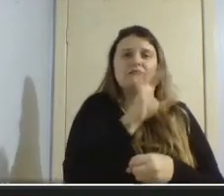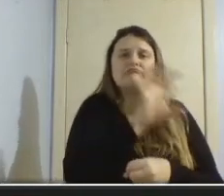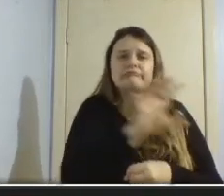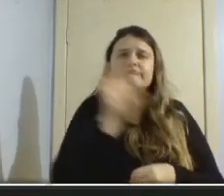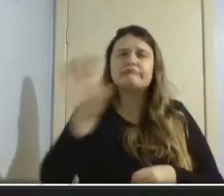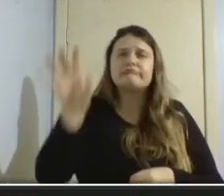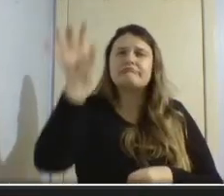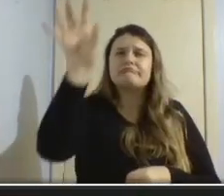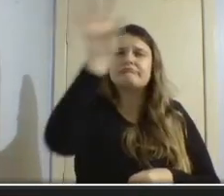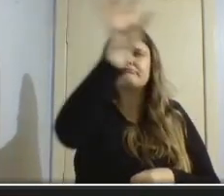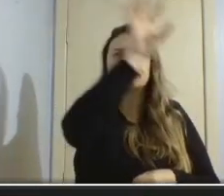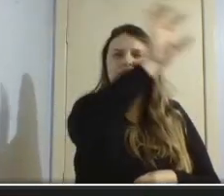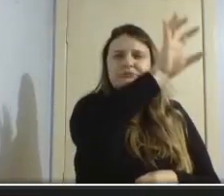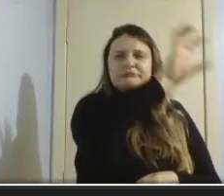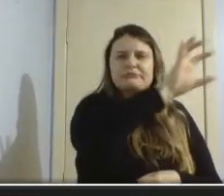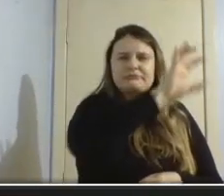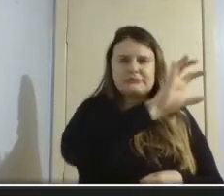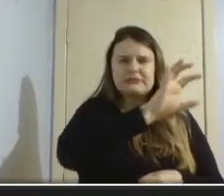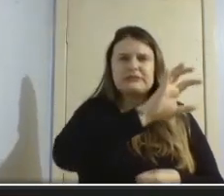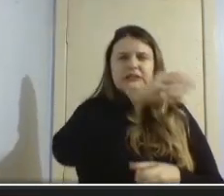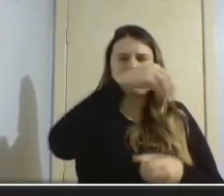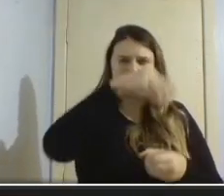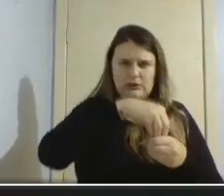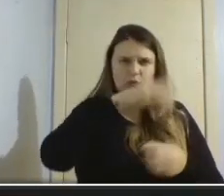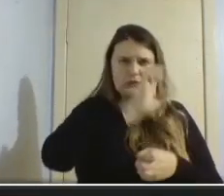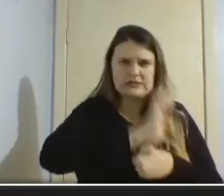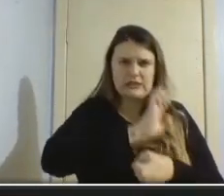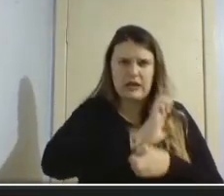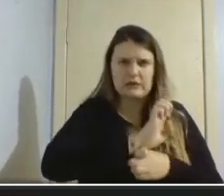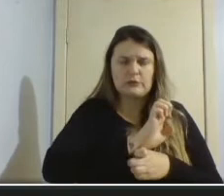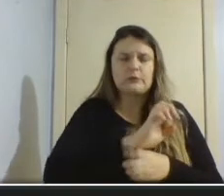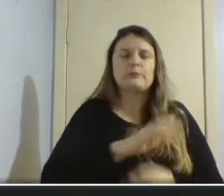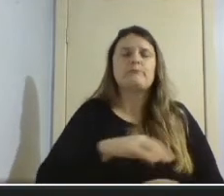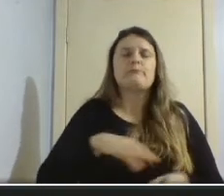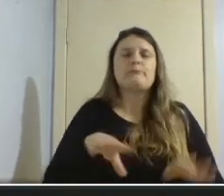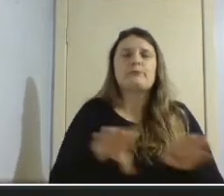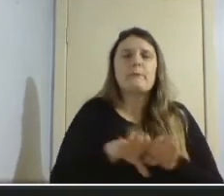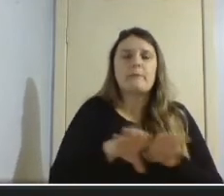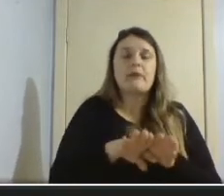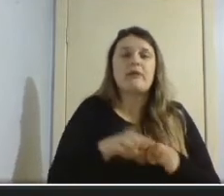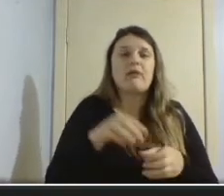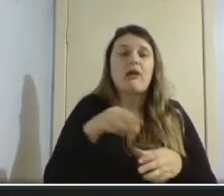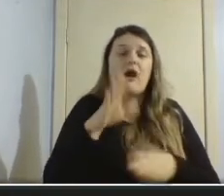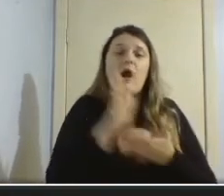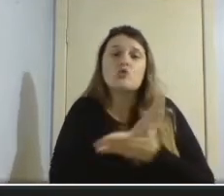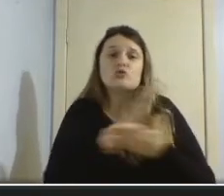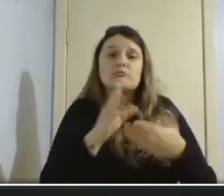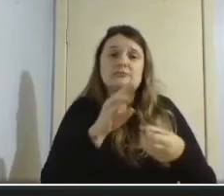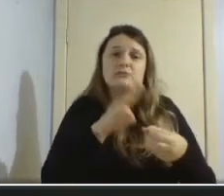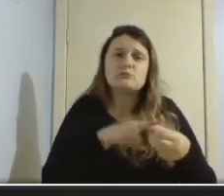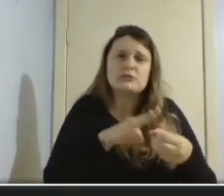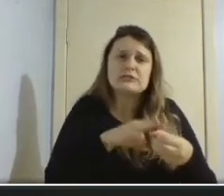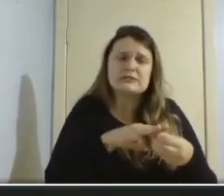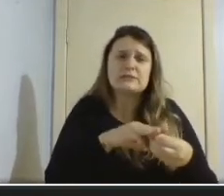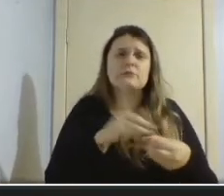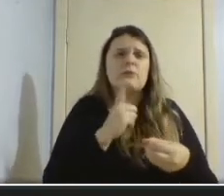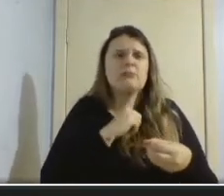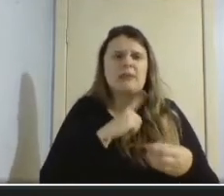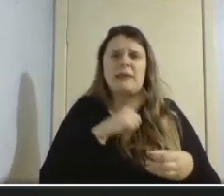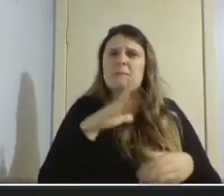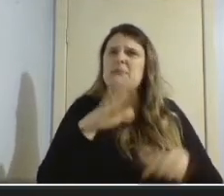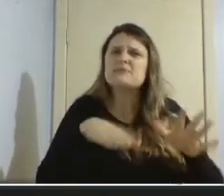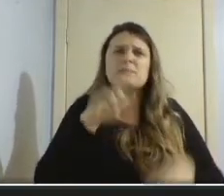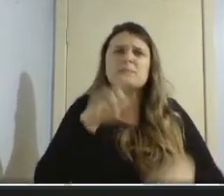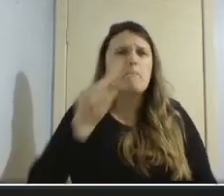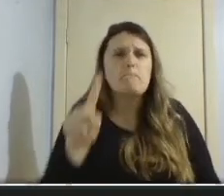ecossistemas municipais formados por cidades dessas regiões, tem hoje no Paraná mais de 1.000 empresas de base